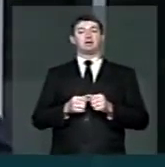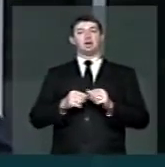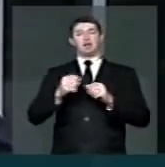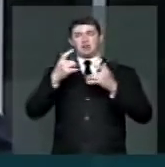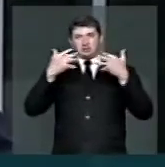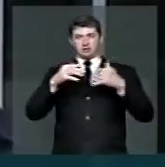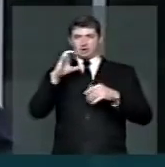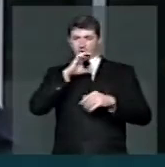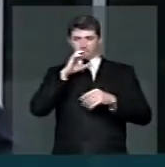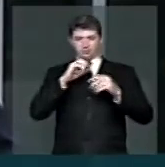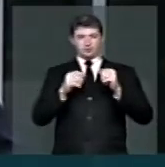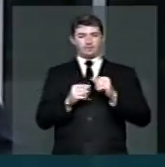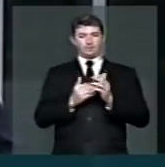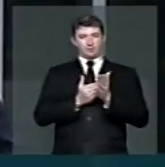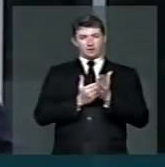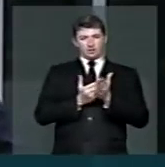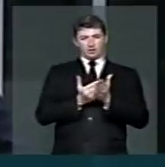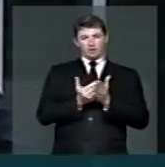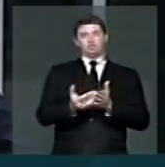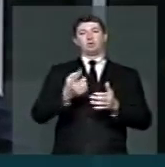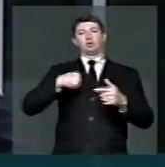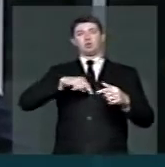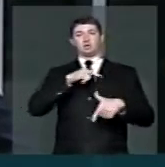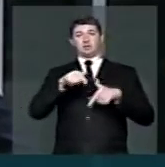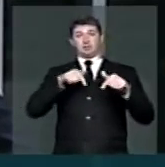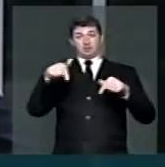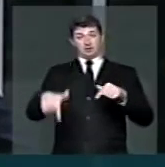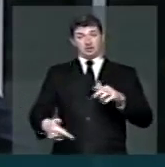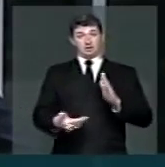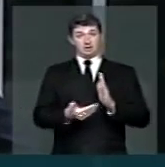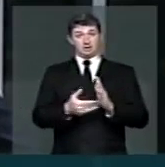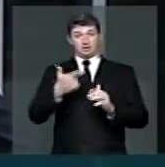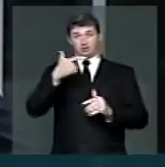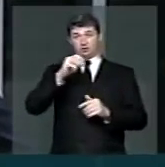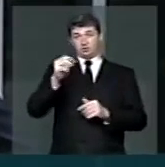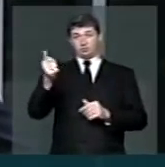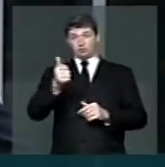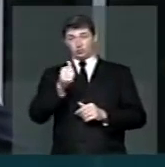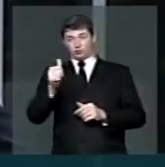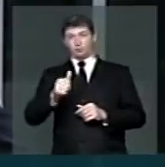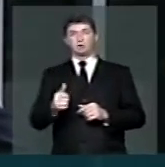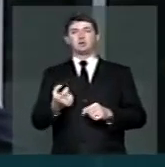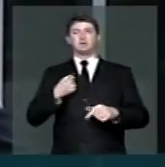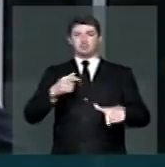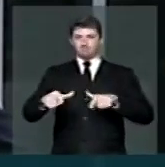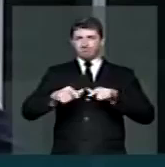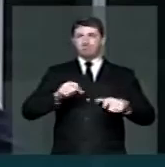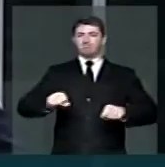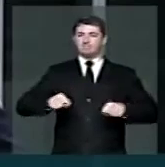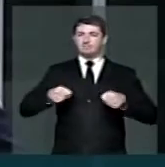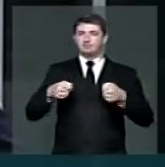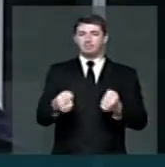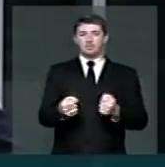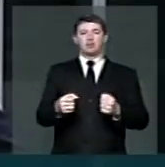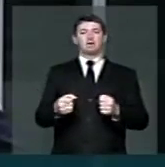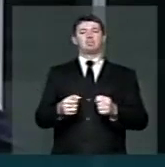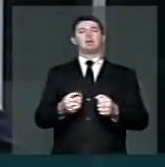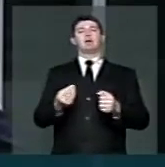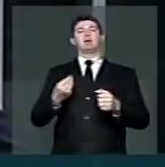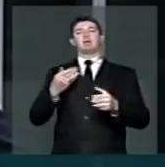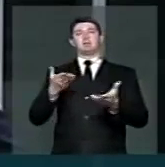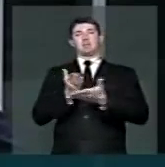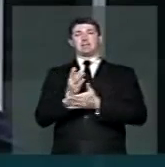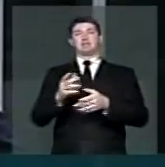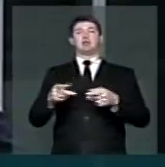relato. Desde o início da nossa trajetória aqui na Câmara dos Deputados em 2011, tenham trabalhado arduamente para aprovar projetos que atendam